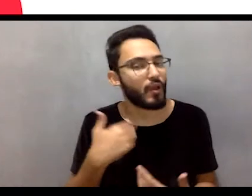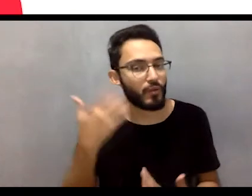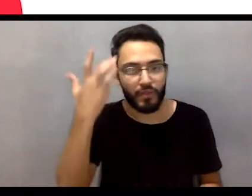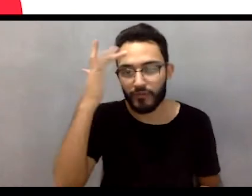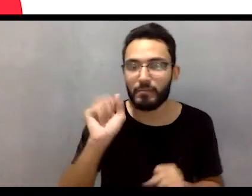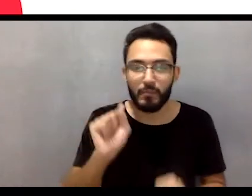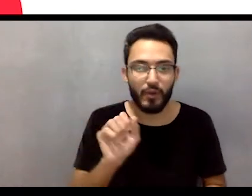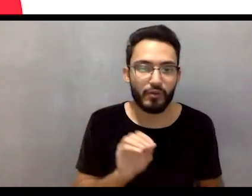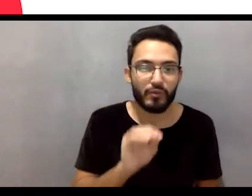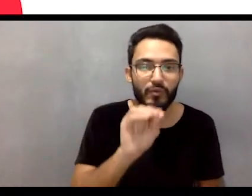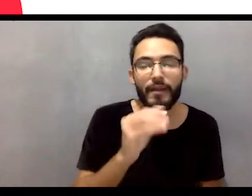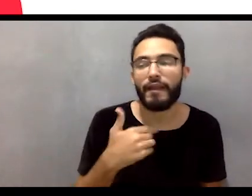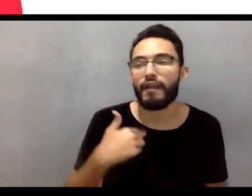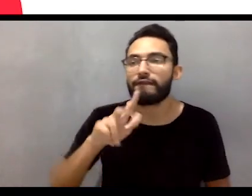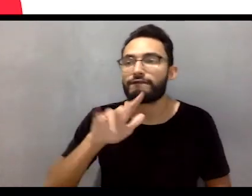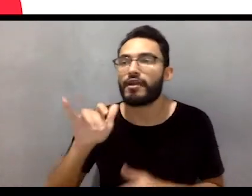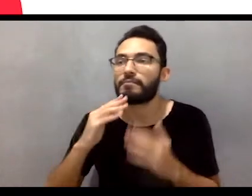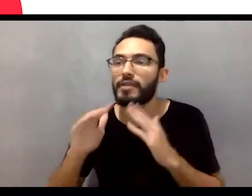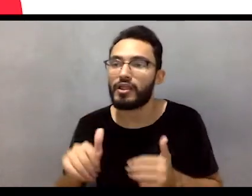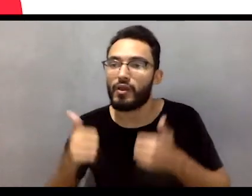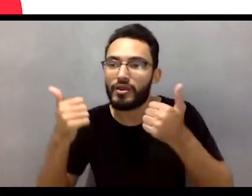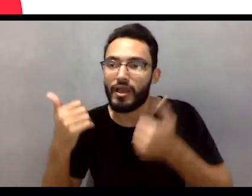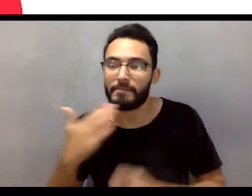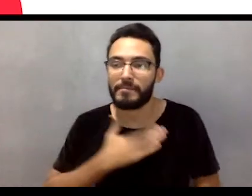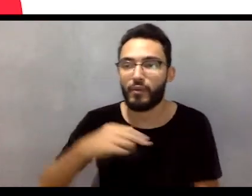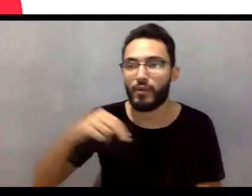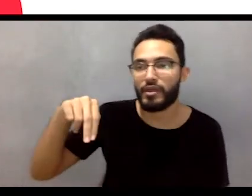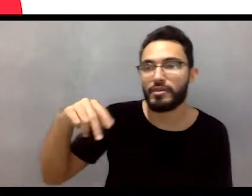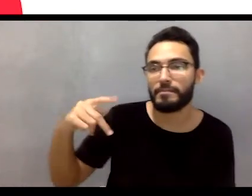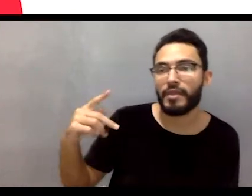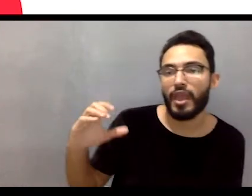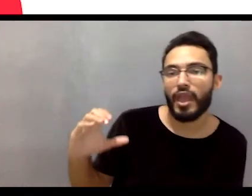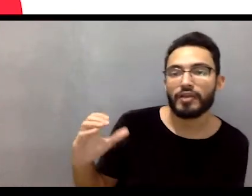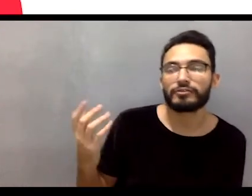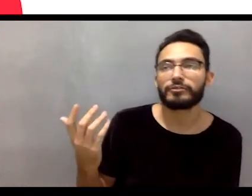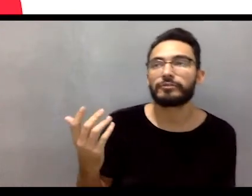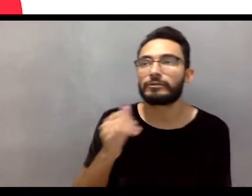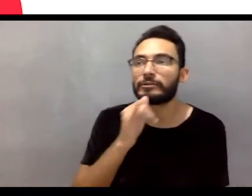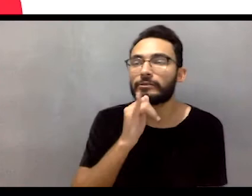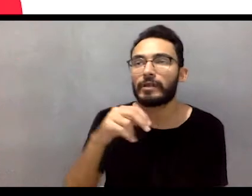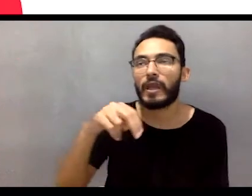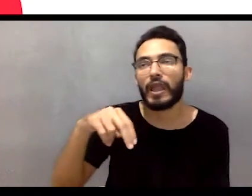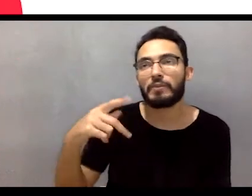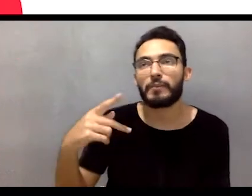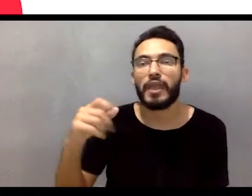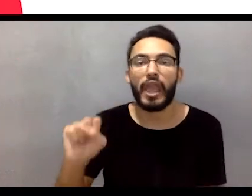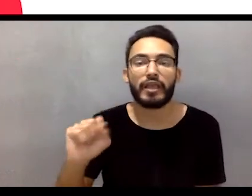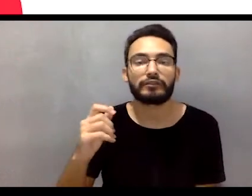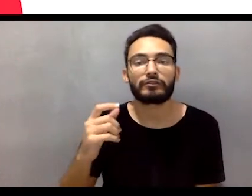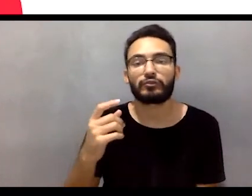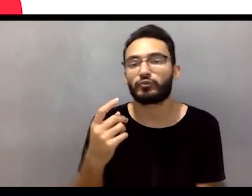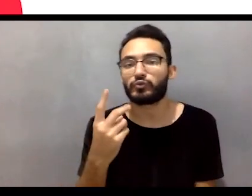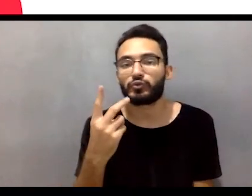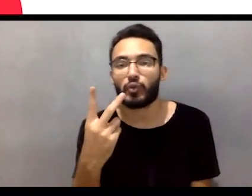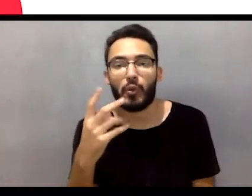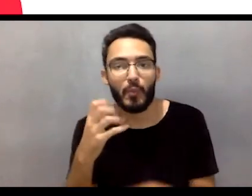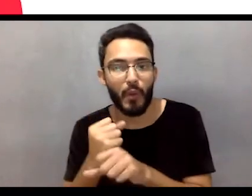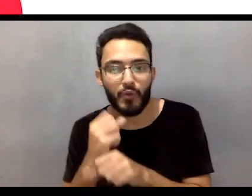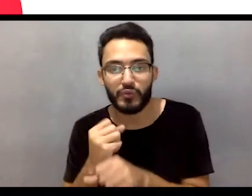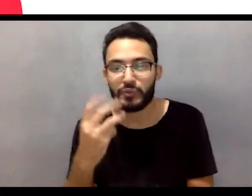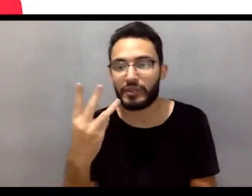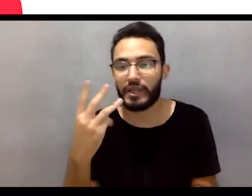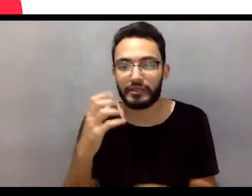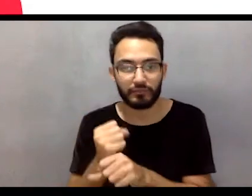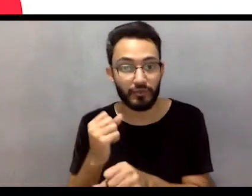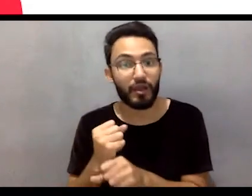colocar, eu vou melhorar o meu NPS em 2 pontos, 3 pontos, alguma coisa